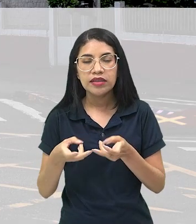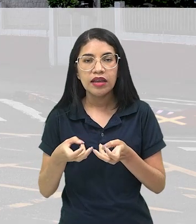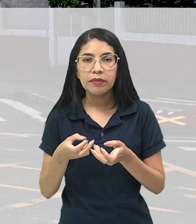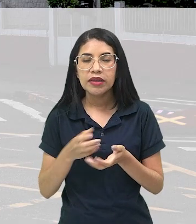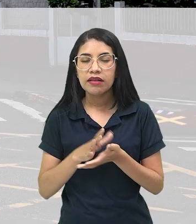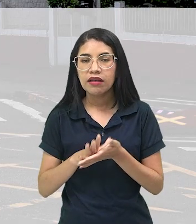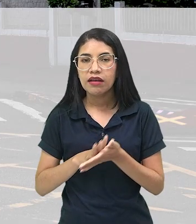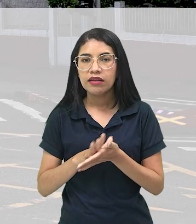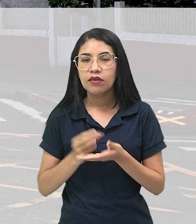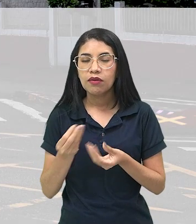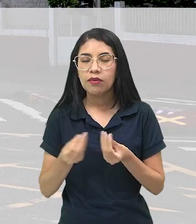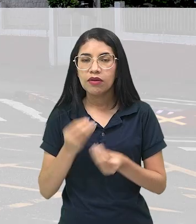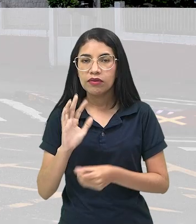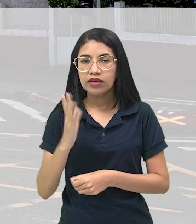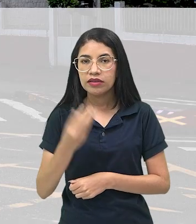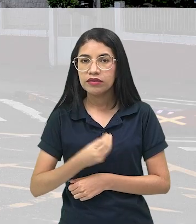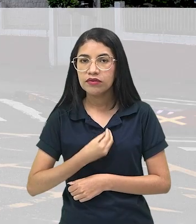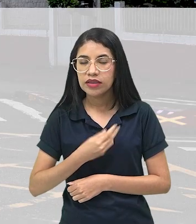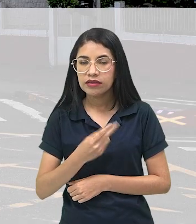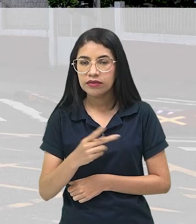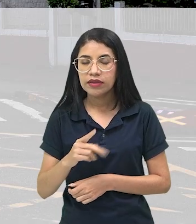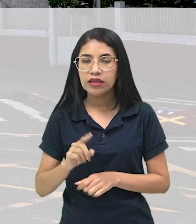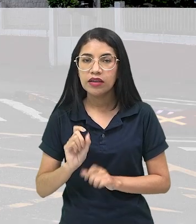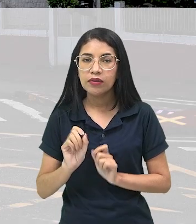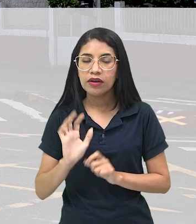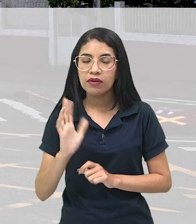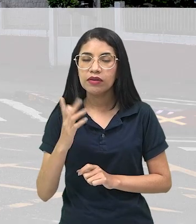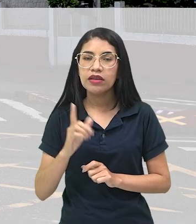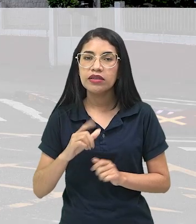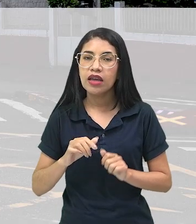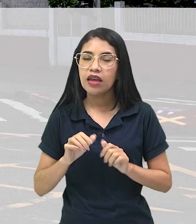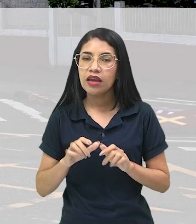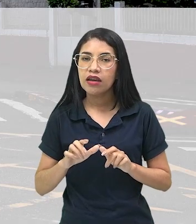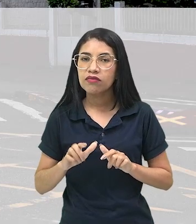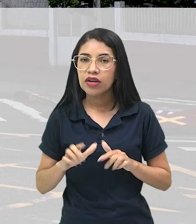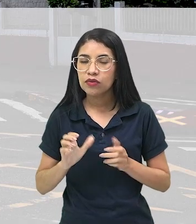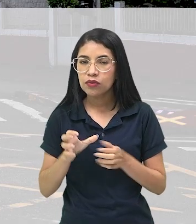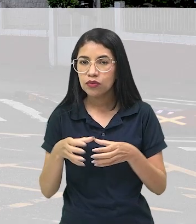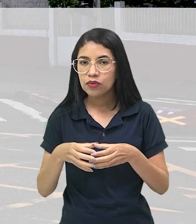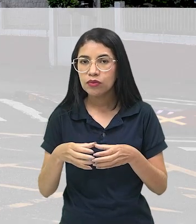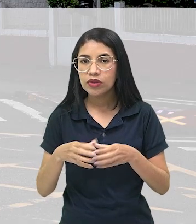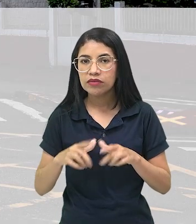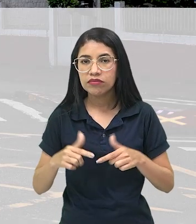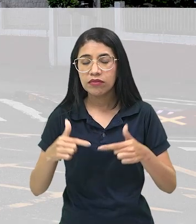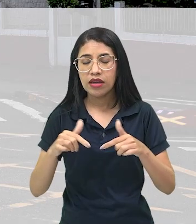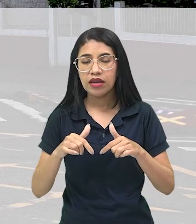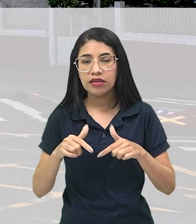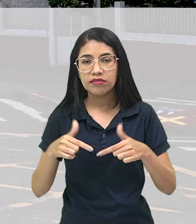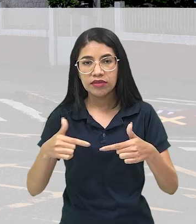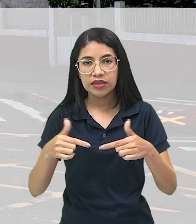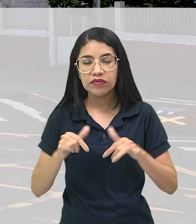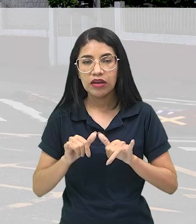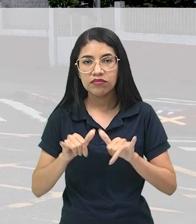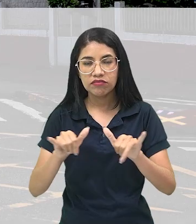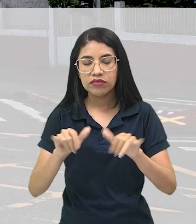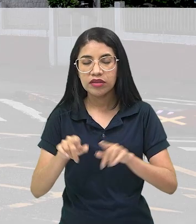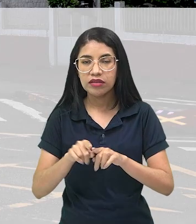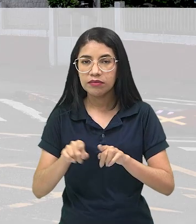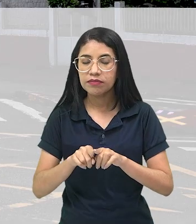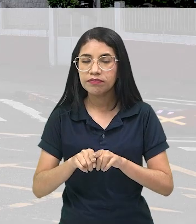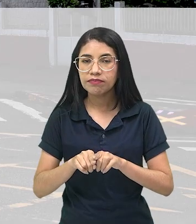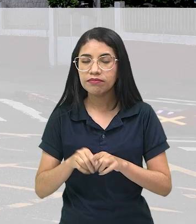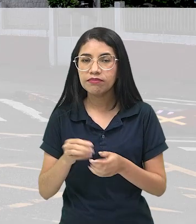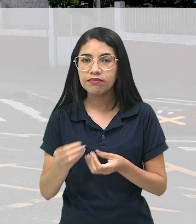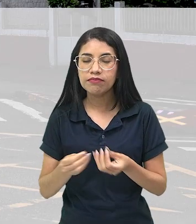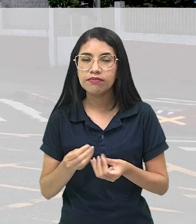que acontece? Faz-se uma mobilização como essa aqui, mas não por causa disso aqui, né? Faz-se uma